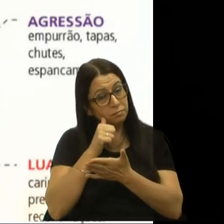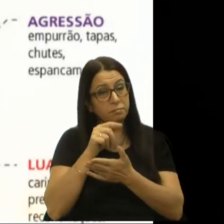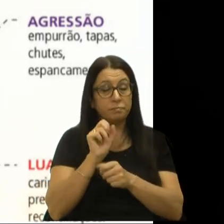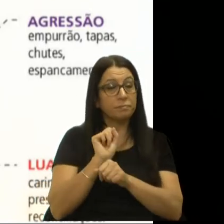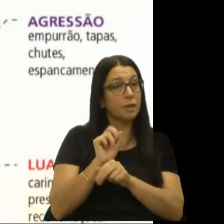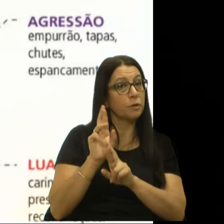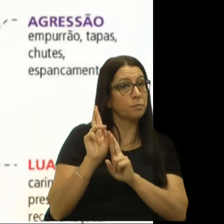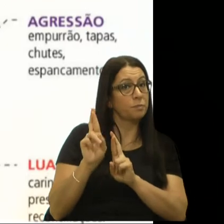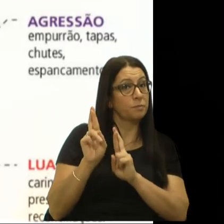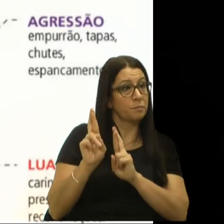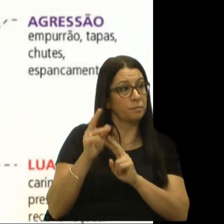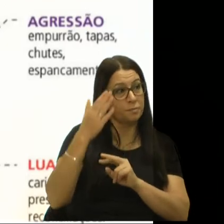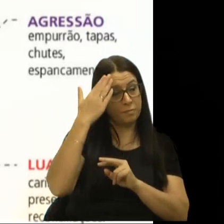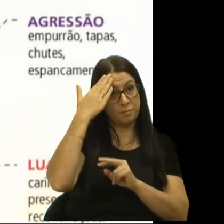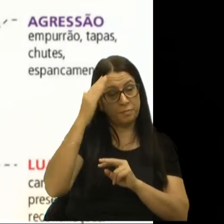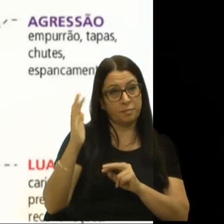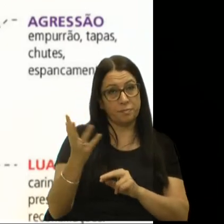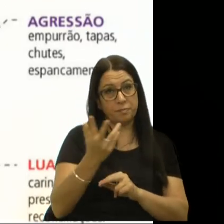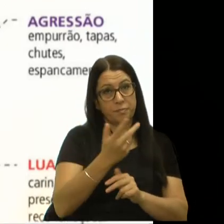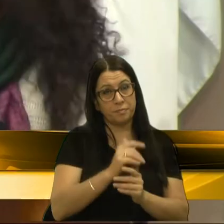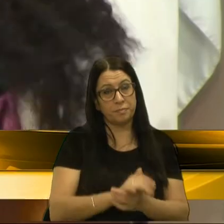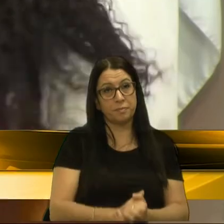espera. Obrigada a todos.